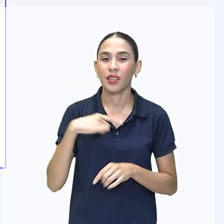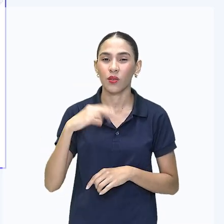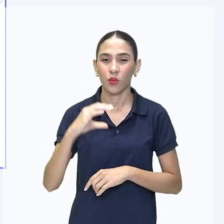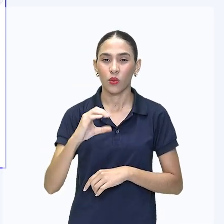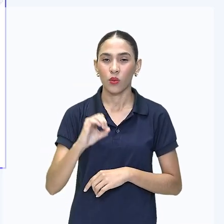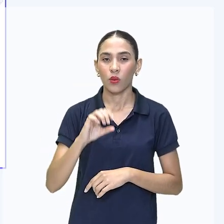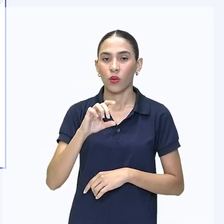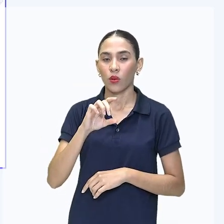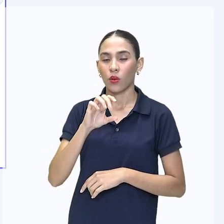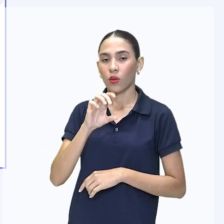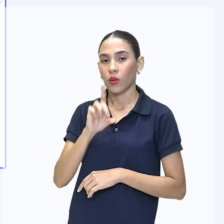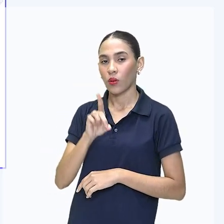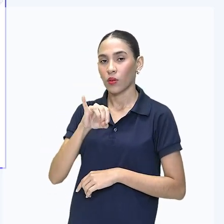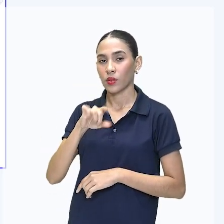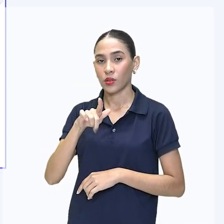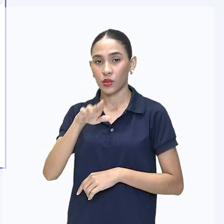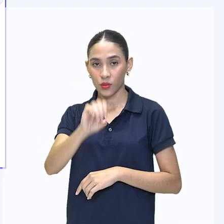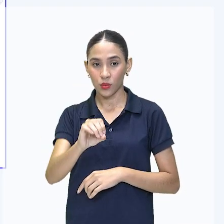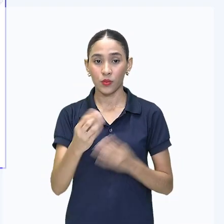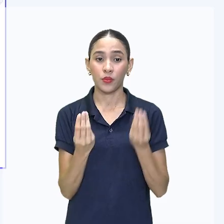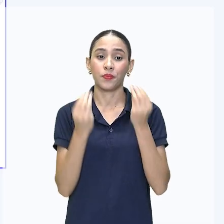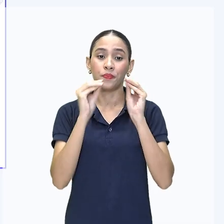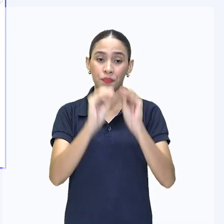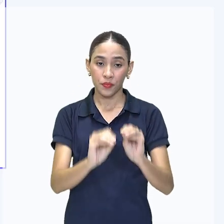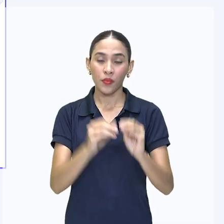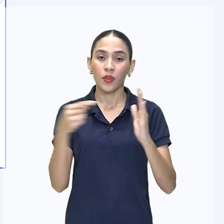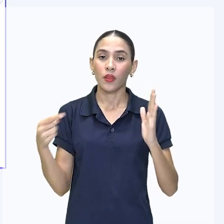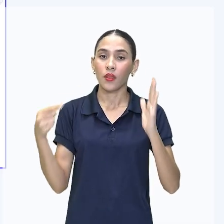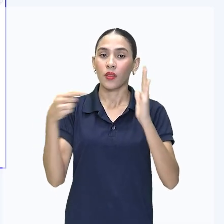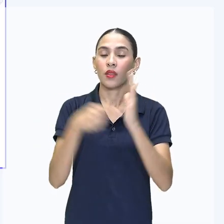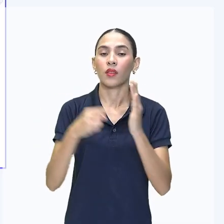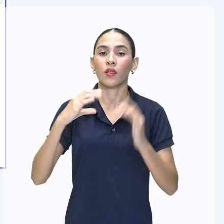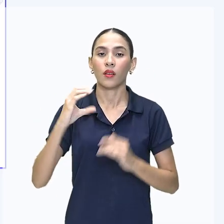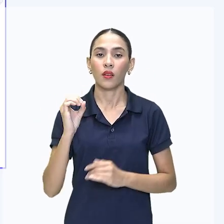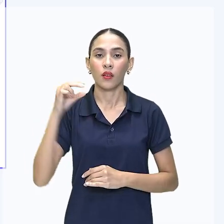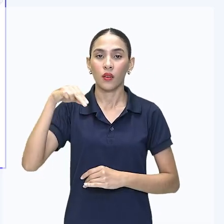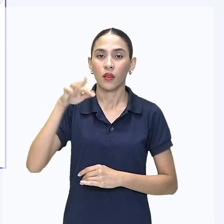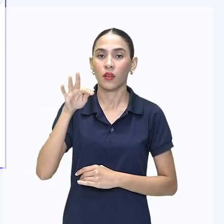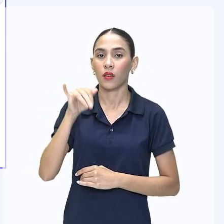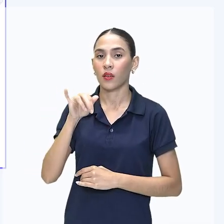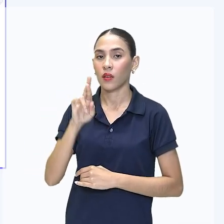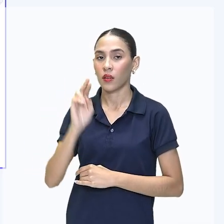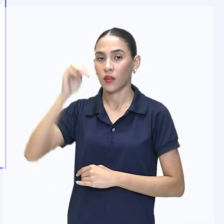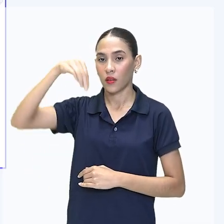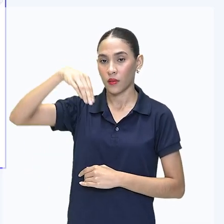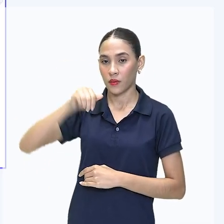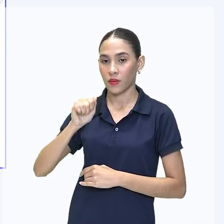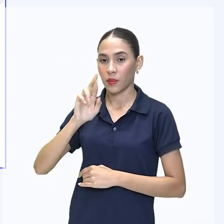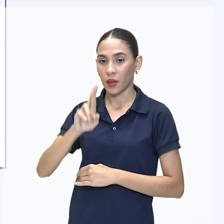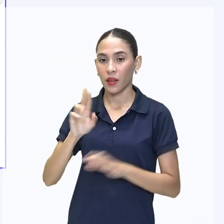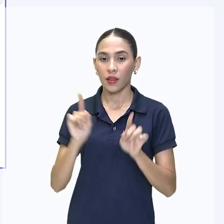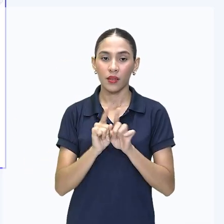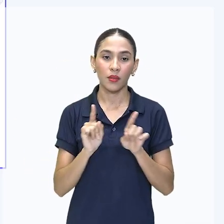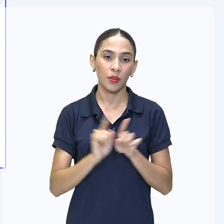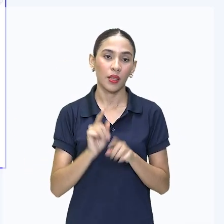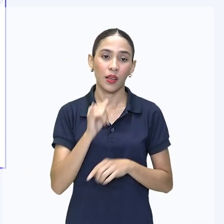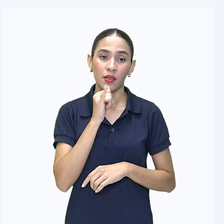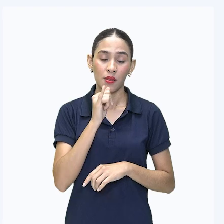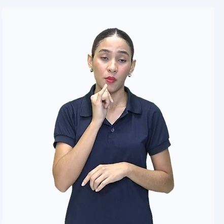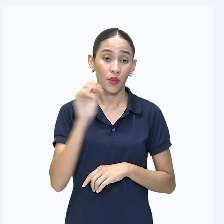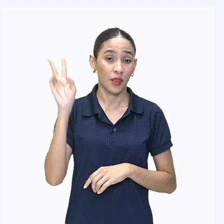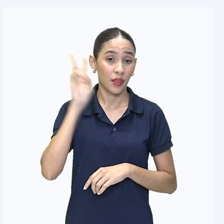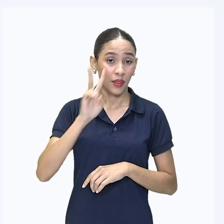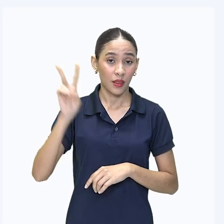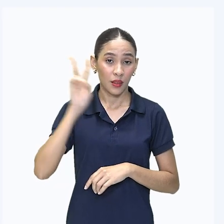o código ali, né? Colocar o código e confirmar uma vez lançado. Aí a gente tem ali uns lembretes, olha só.